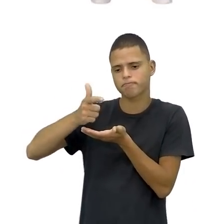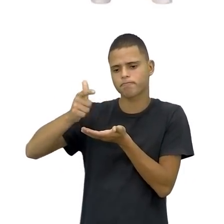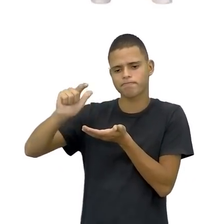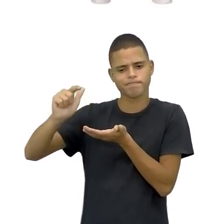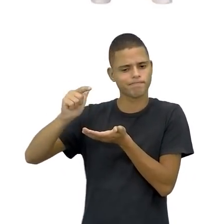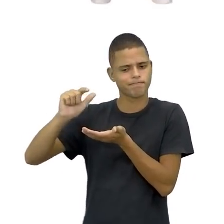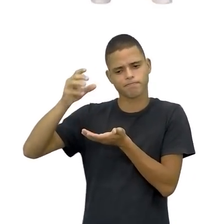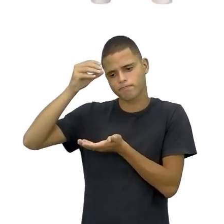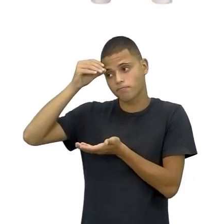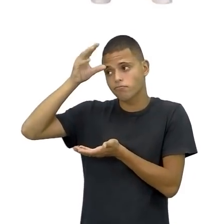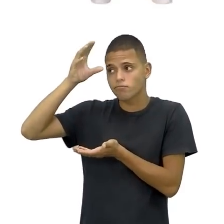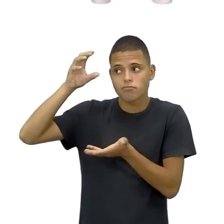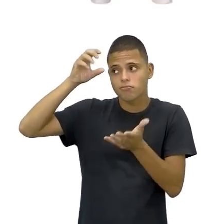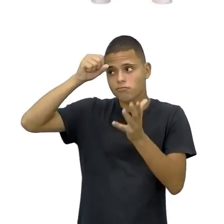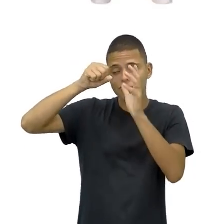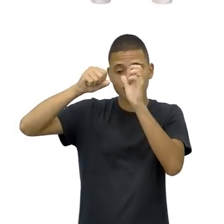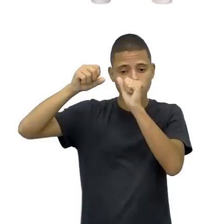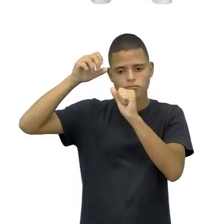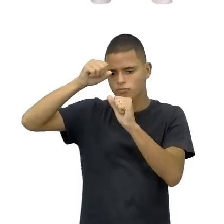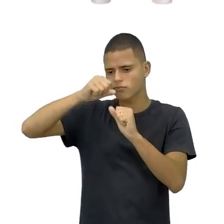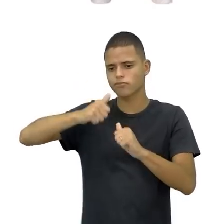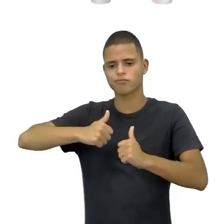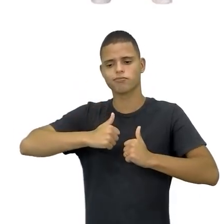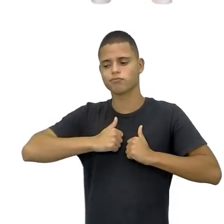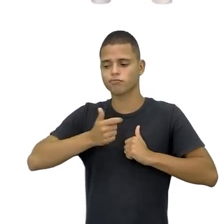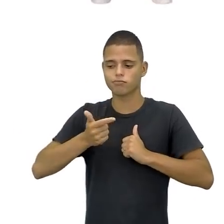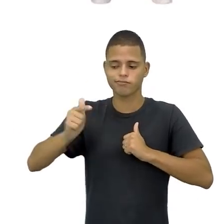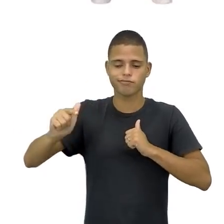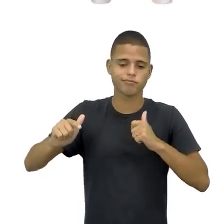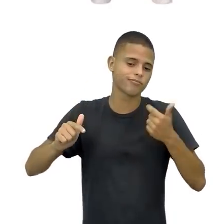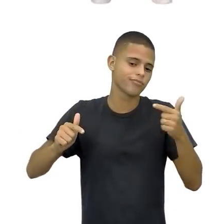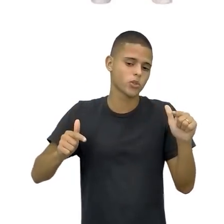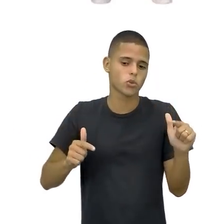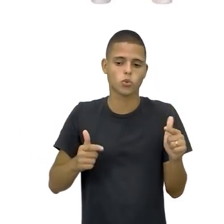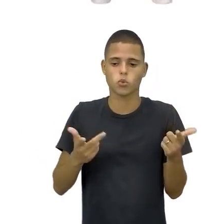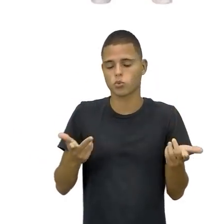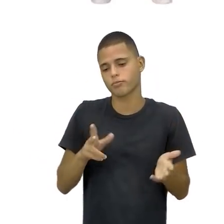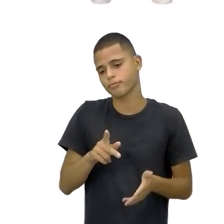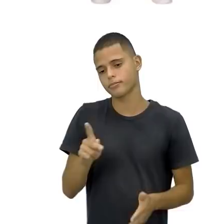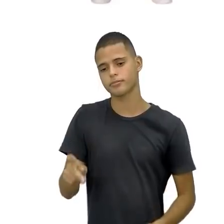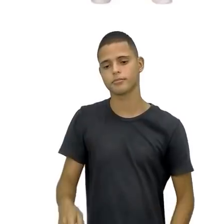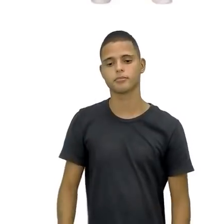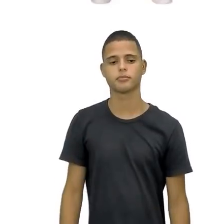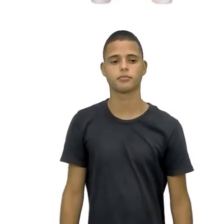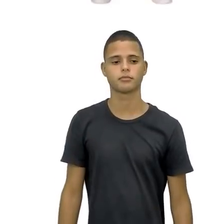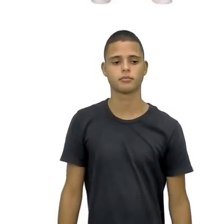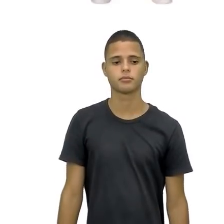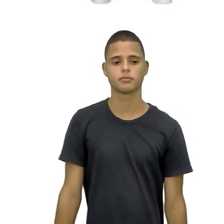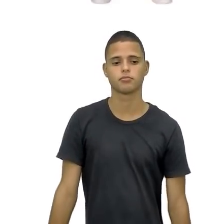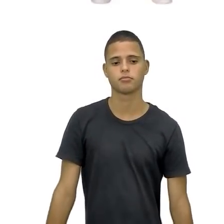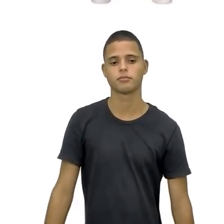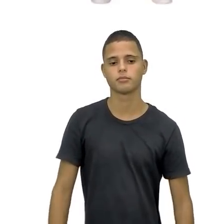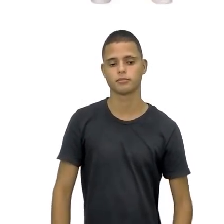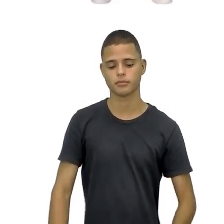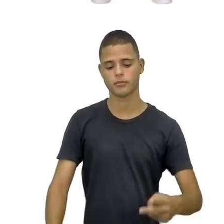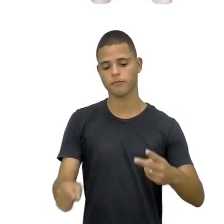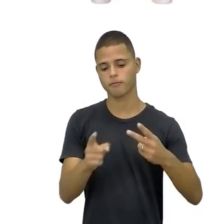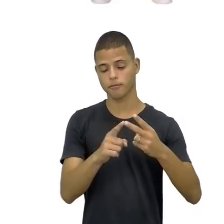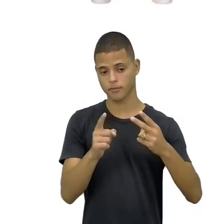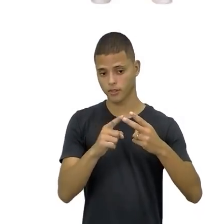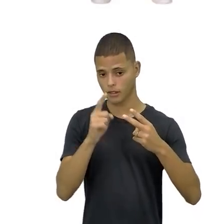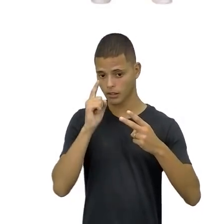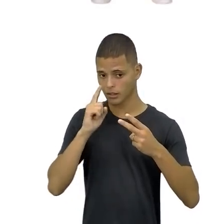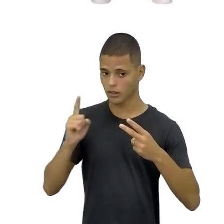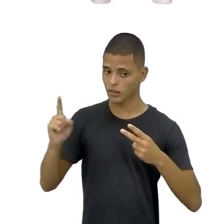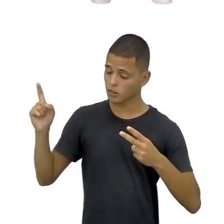de outras falas, de outros autores ou professores que já estão ali. Também discutir essas atividades em